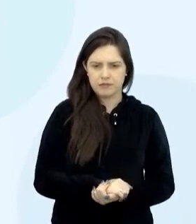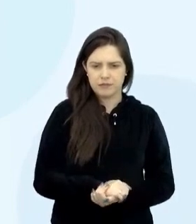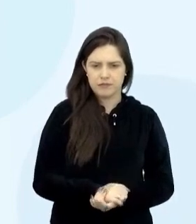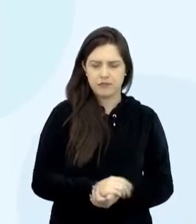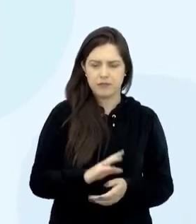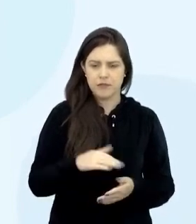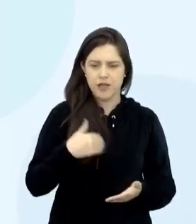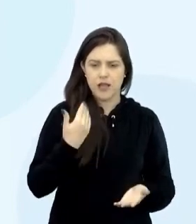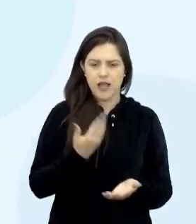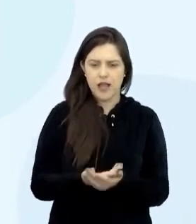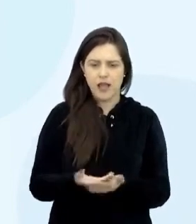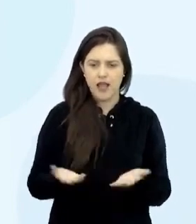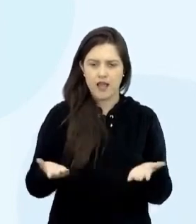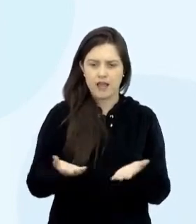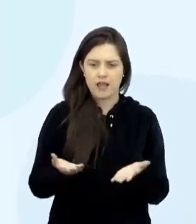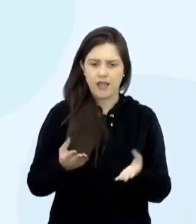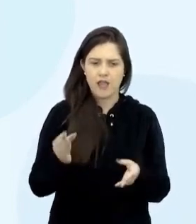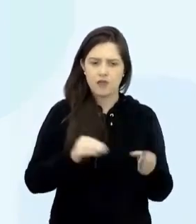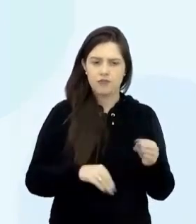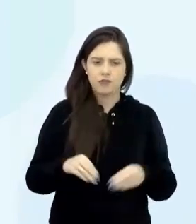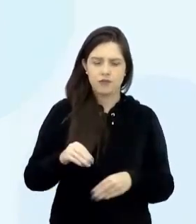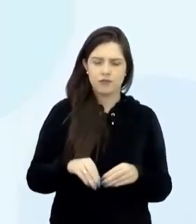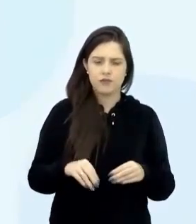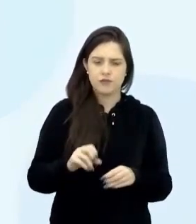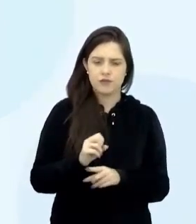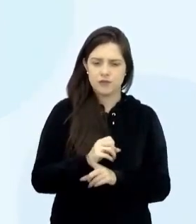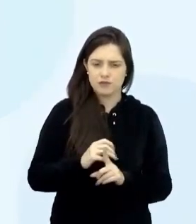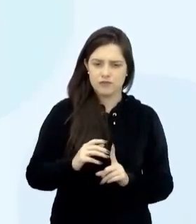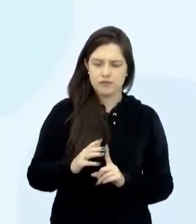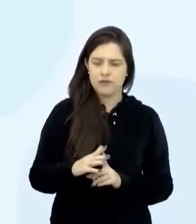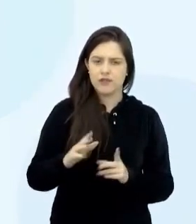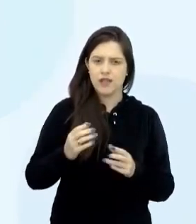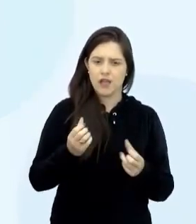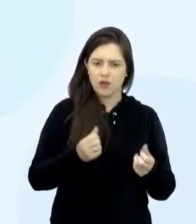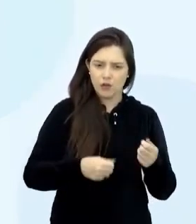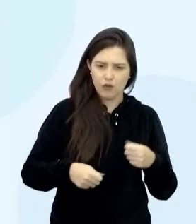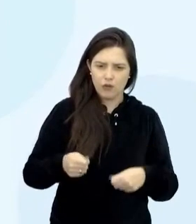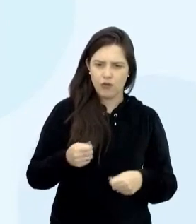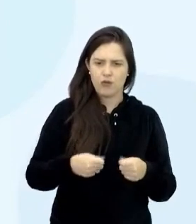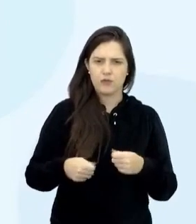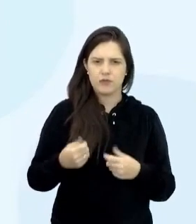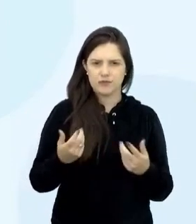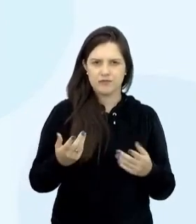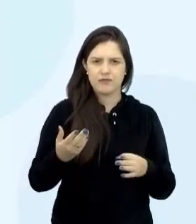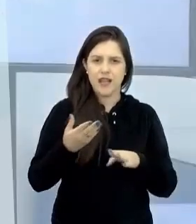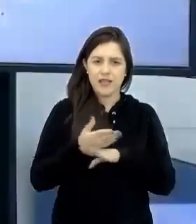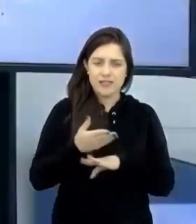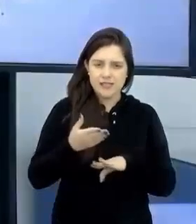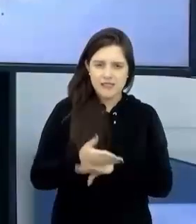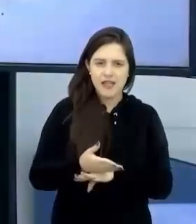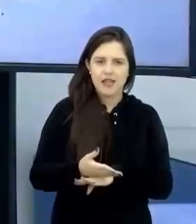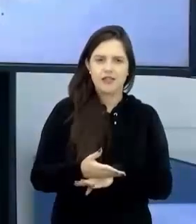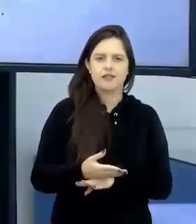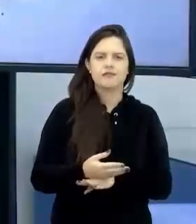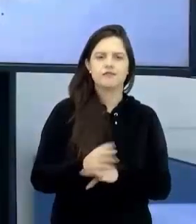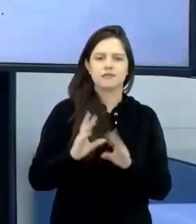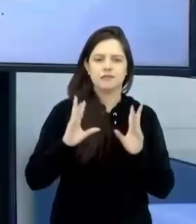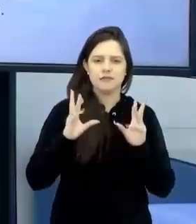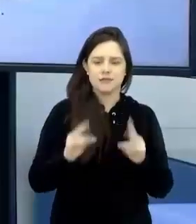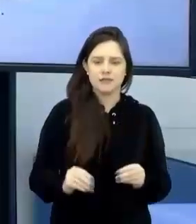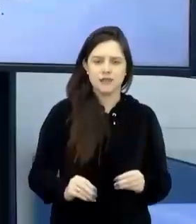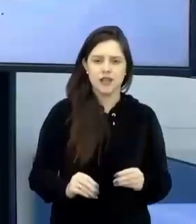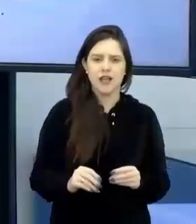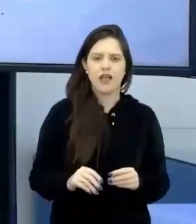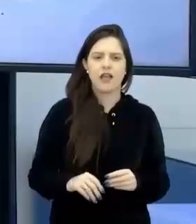até fontes poluídas, como é o caso de muitos e muitos locais aí, onde as pessoas não têm acesso a um tratamento de água